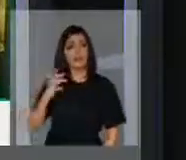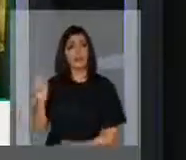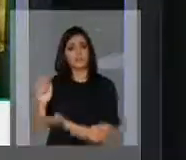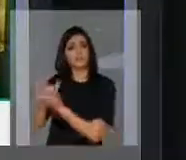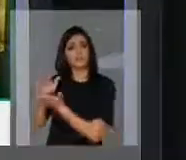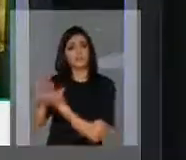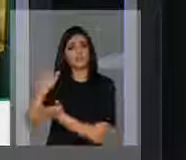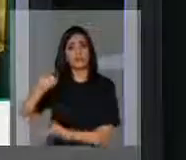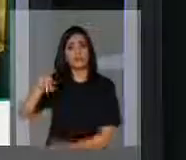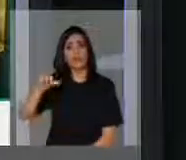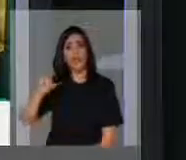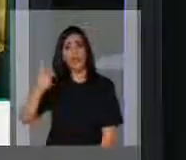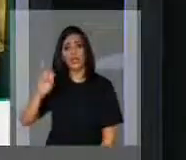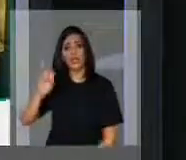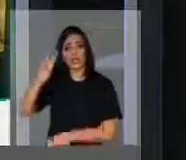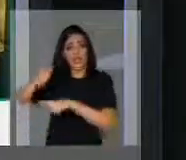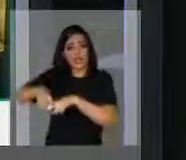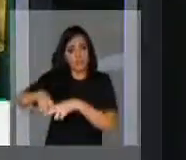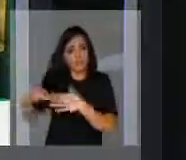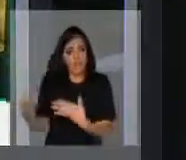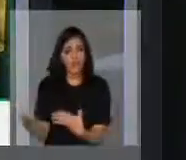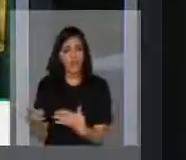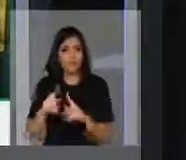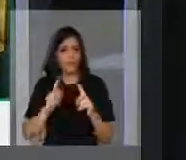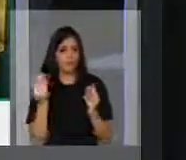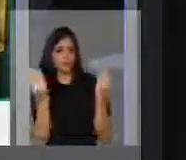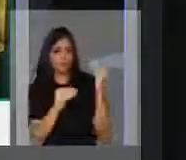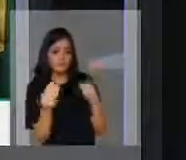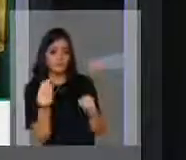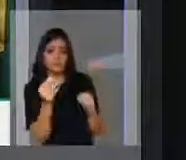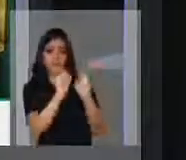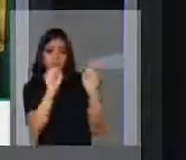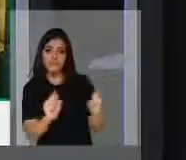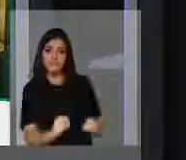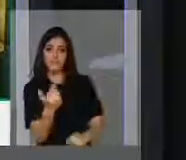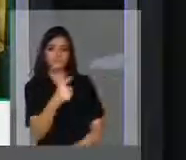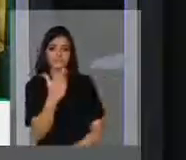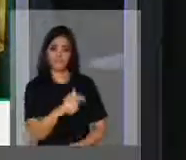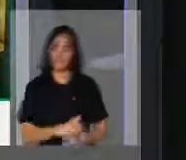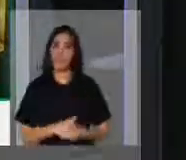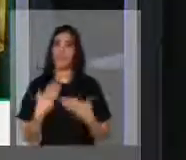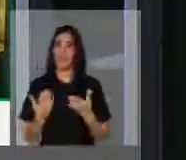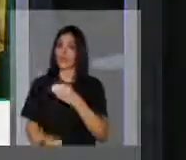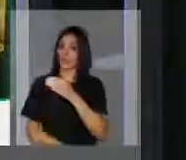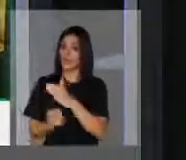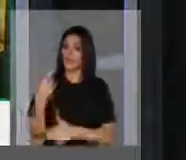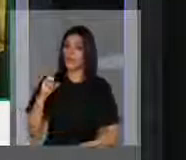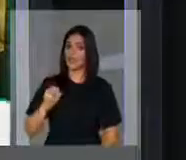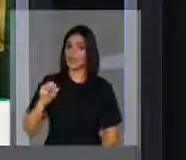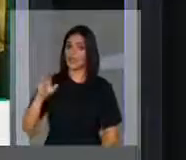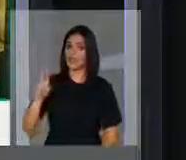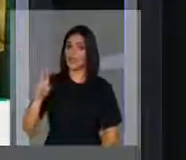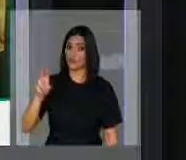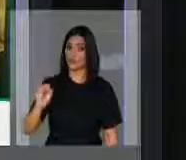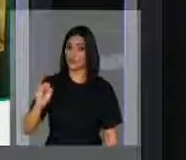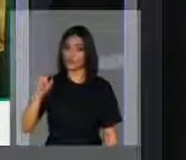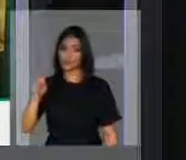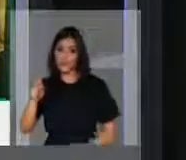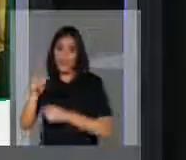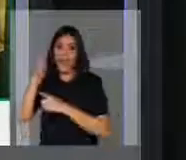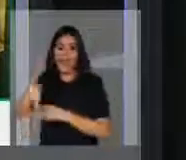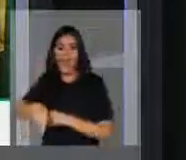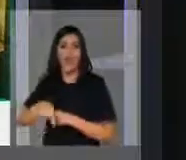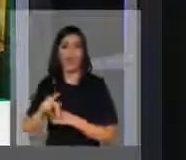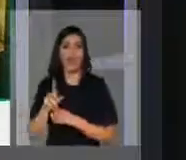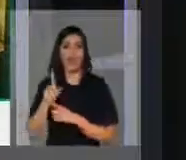deveria chegar até a ponta da linha. Isso, com a criação do SUSP, não vai